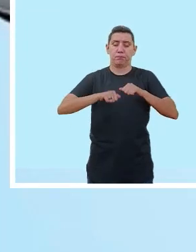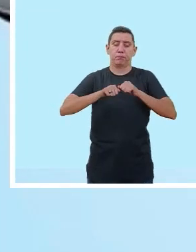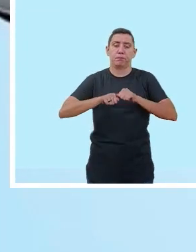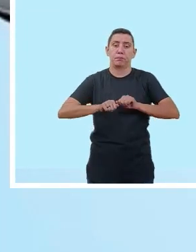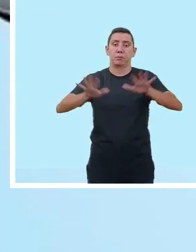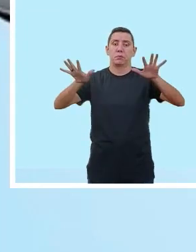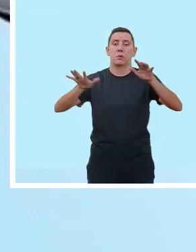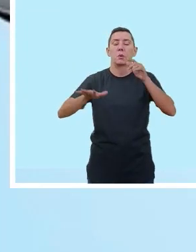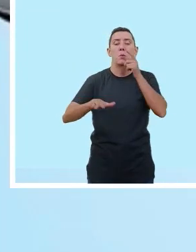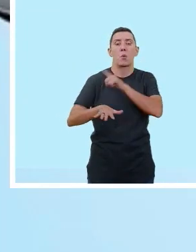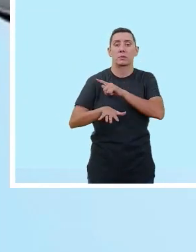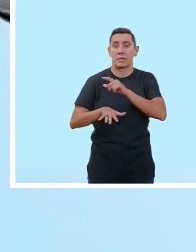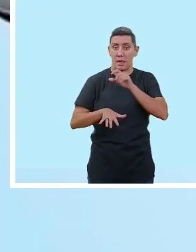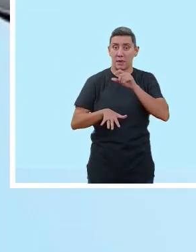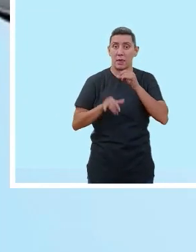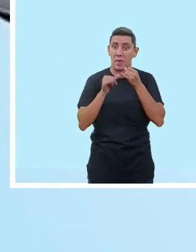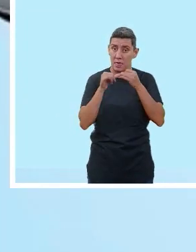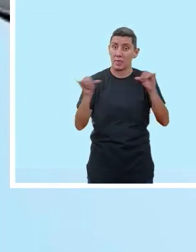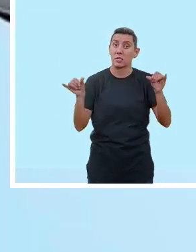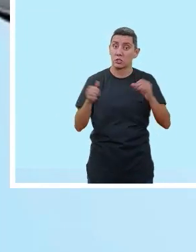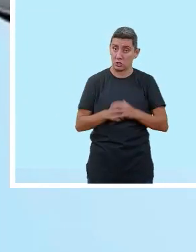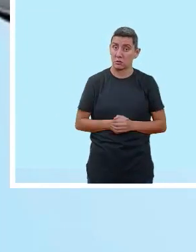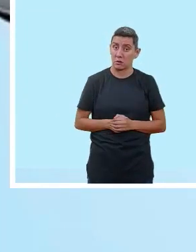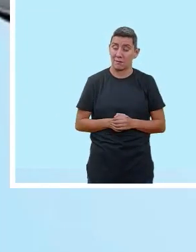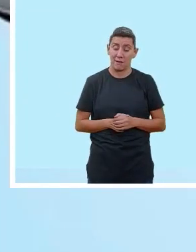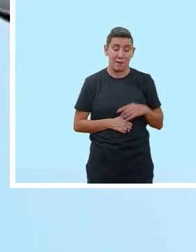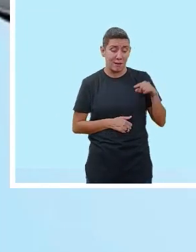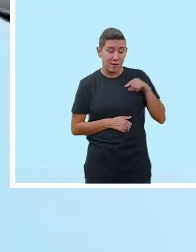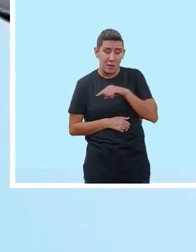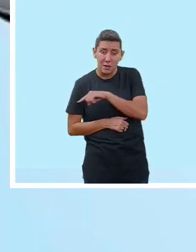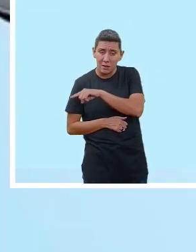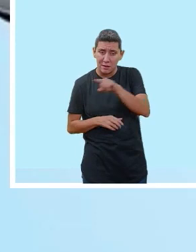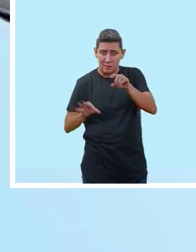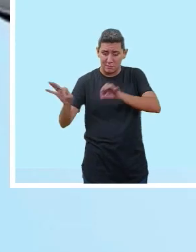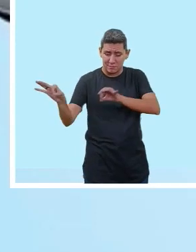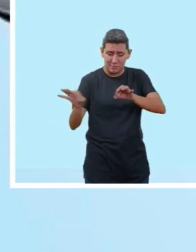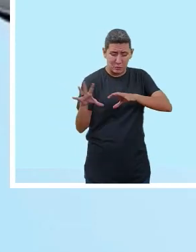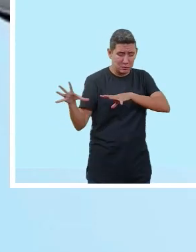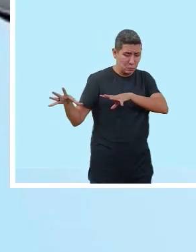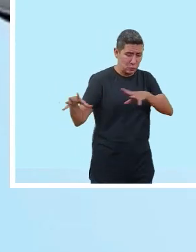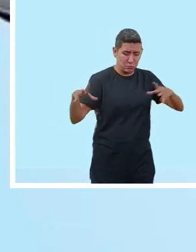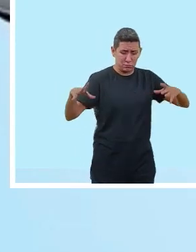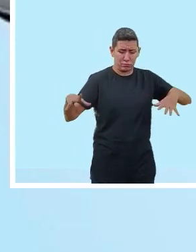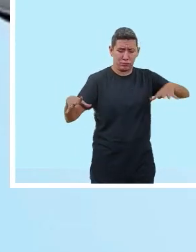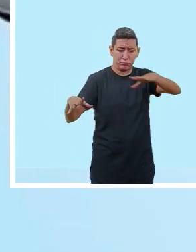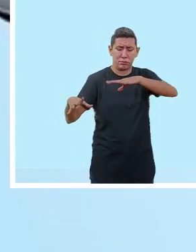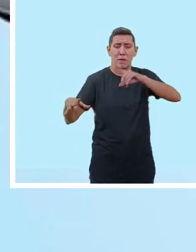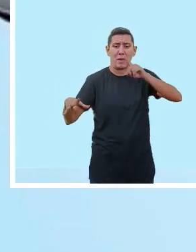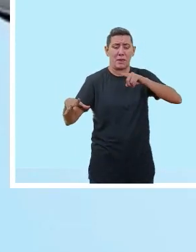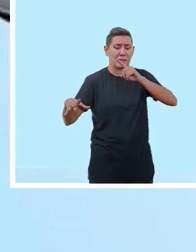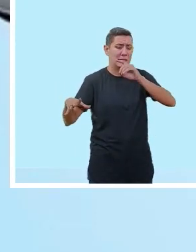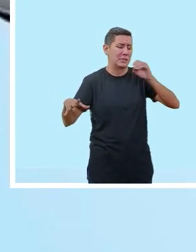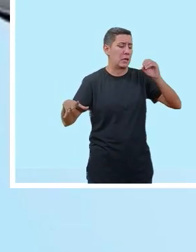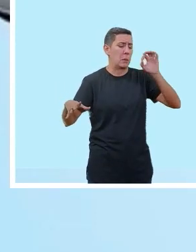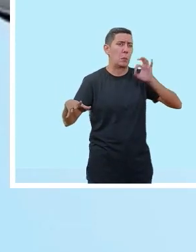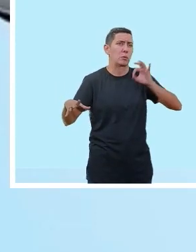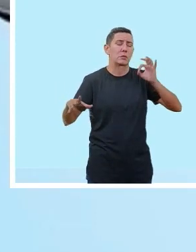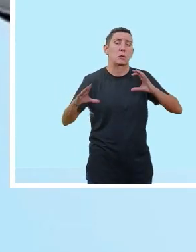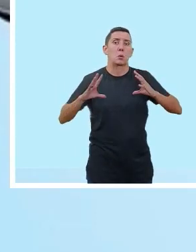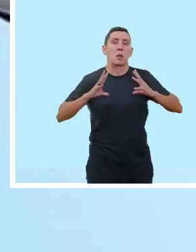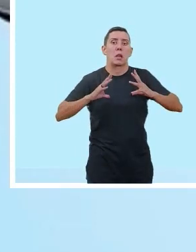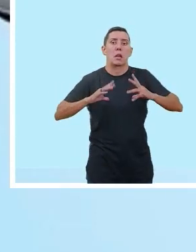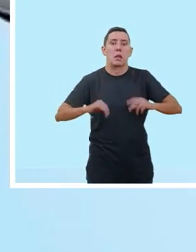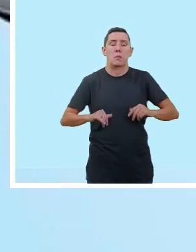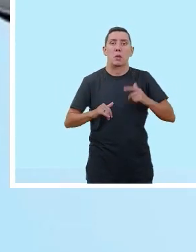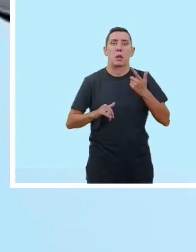energia elétrica 100% limpa, né? A fonte é 100% renovável. Então, como eu comentei, isso tem